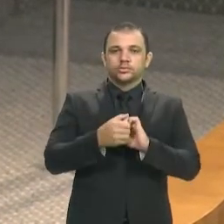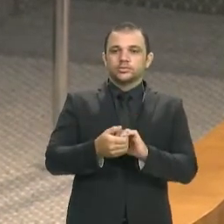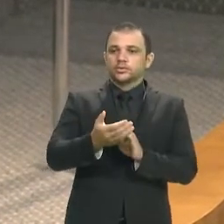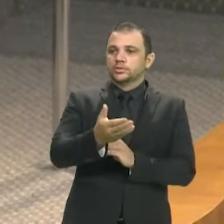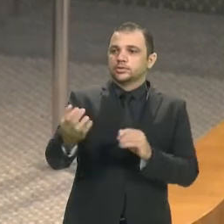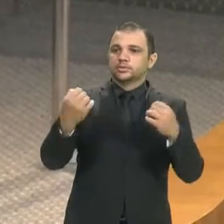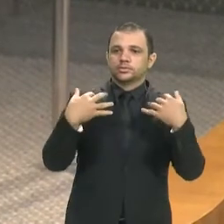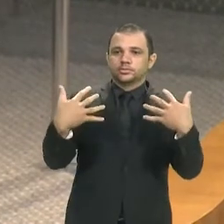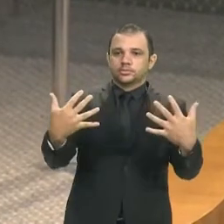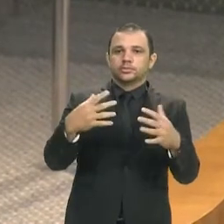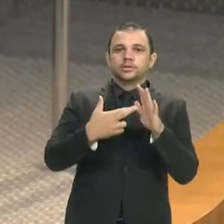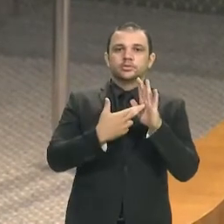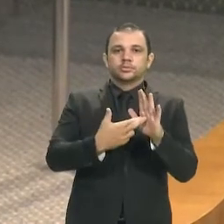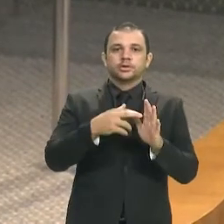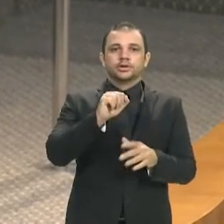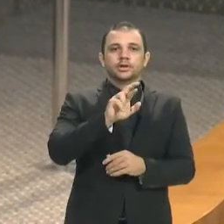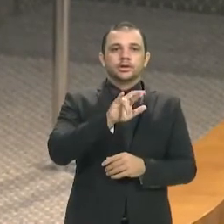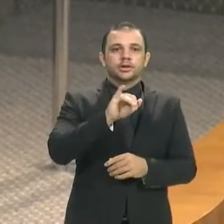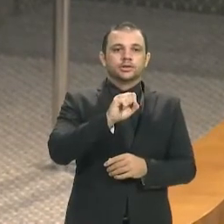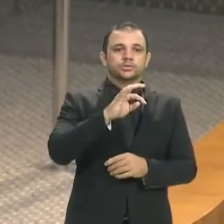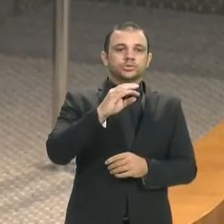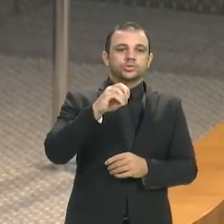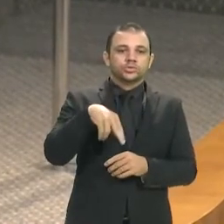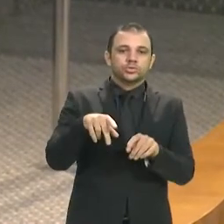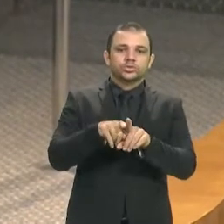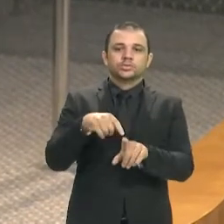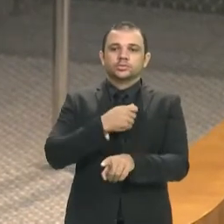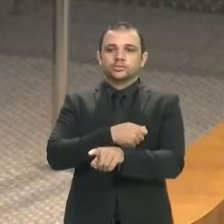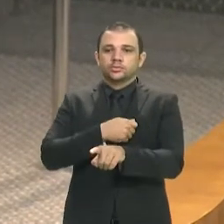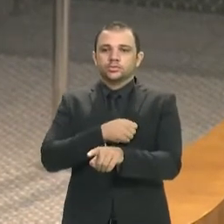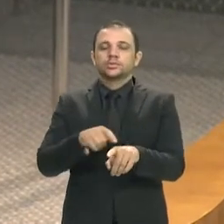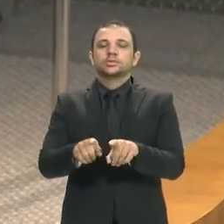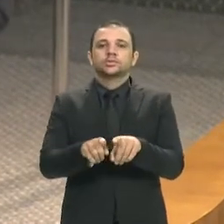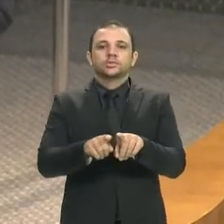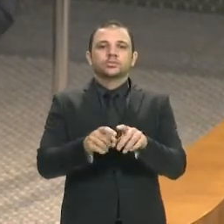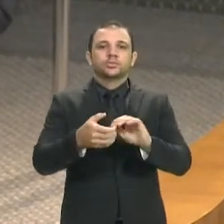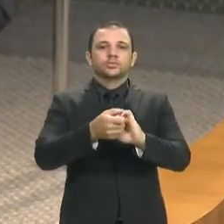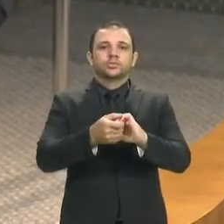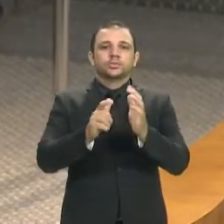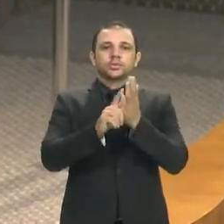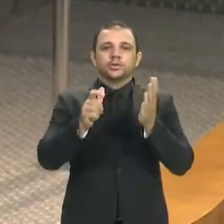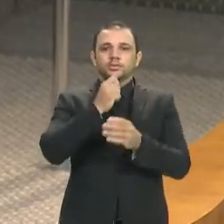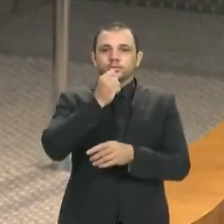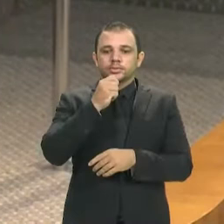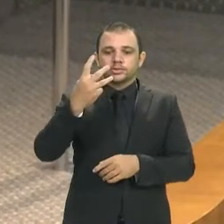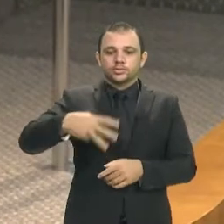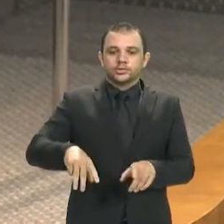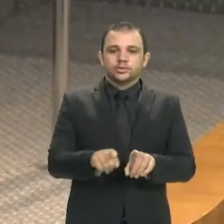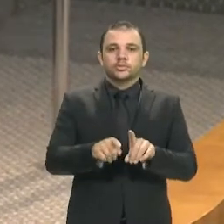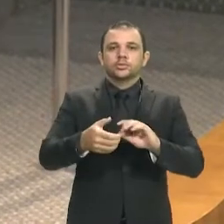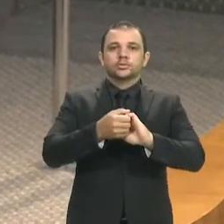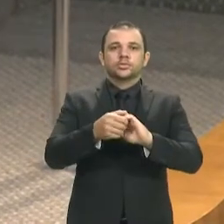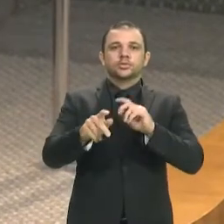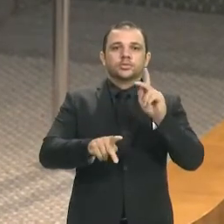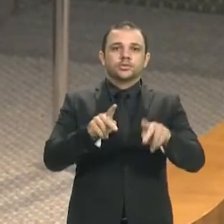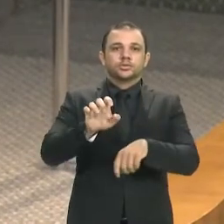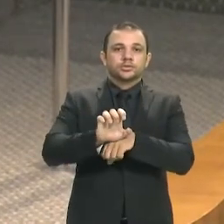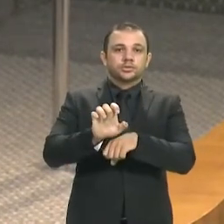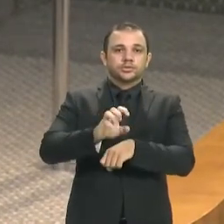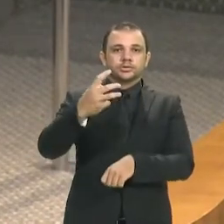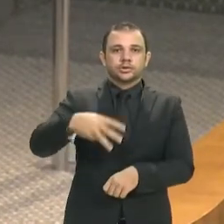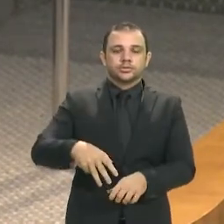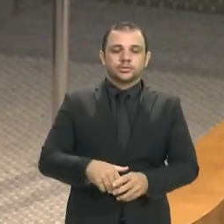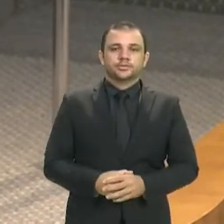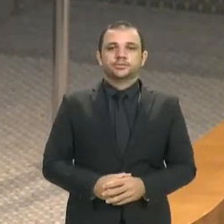Pereira, cumprimentar toda a imprensa maranhense, cumprimentar toda a população do nosso querido estado do